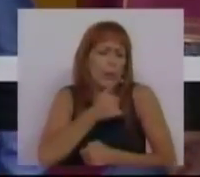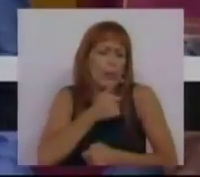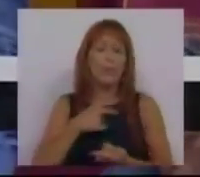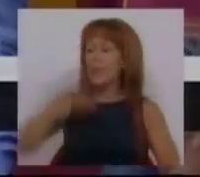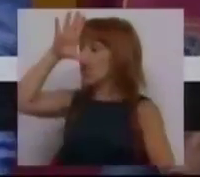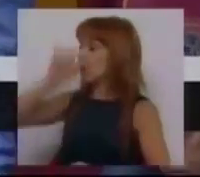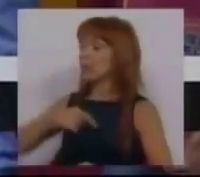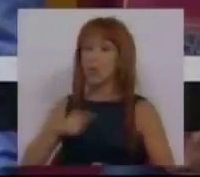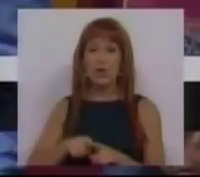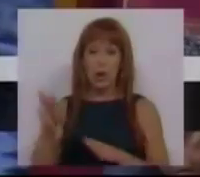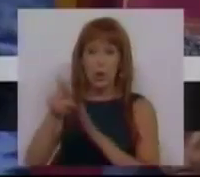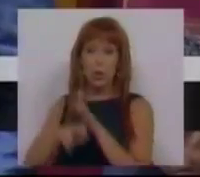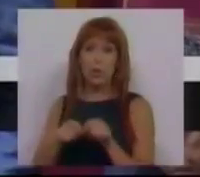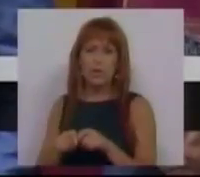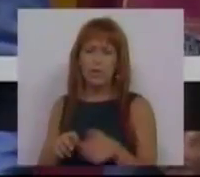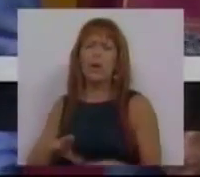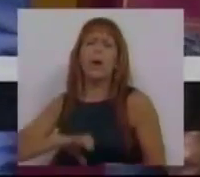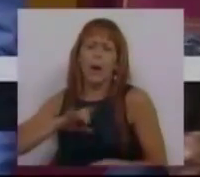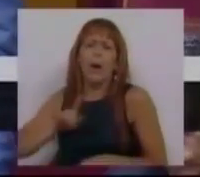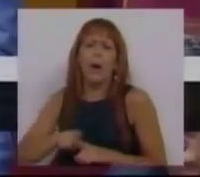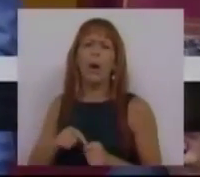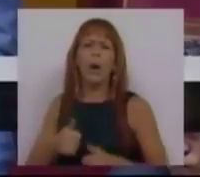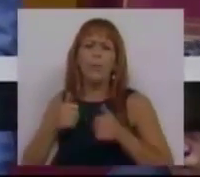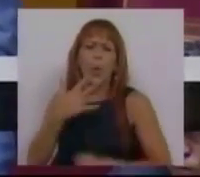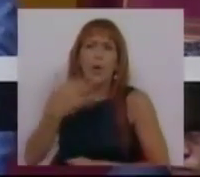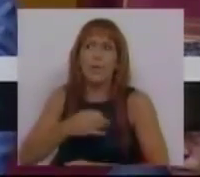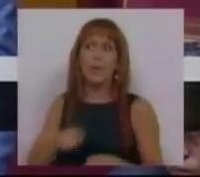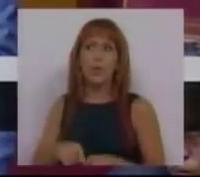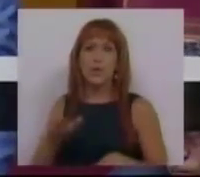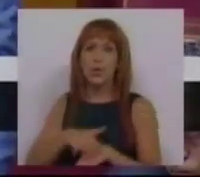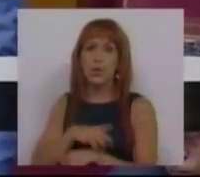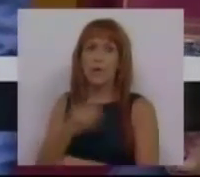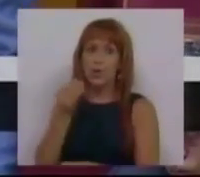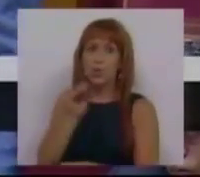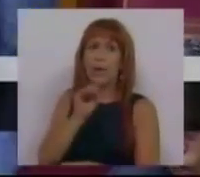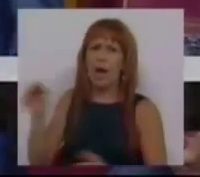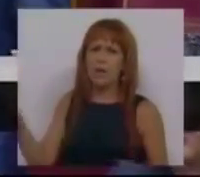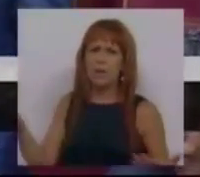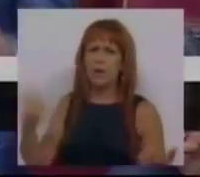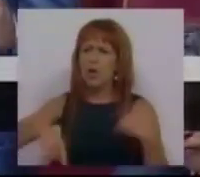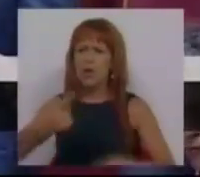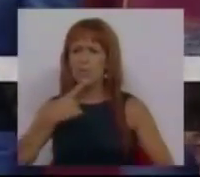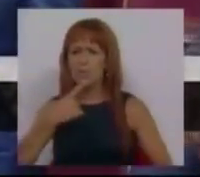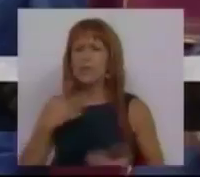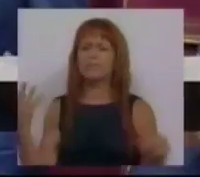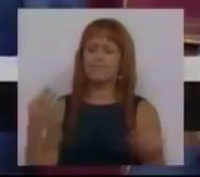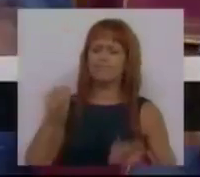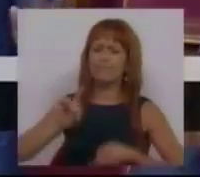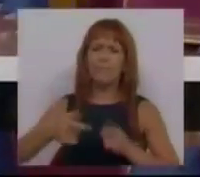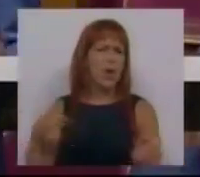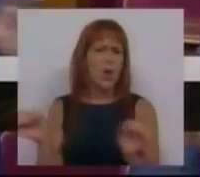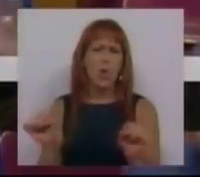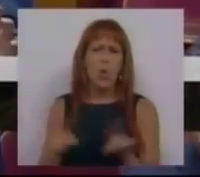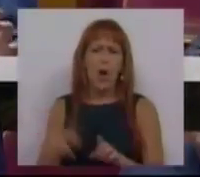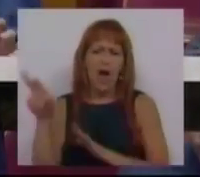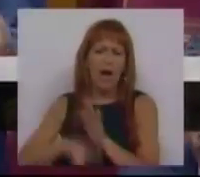que o Governo e os reguladores se fiam na boa fé dos administradores bancários, nós percebemos de facto que não há